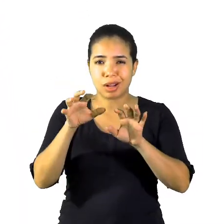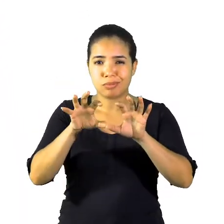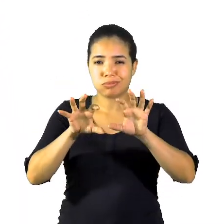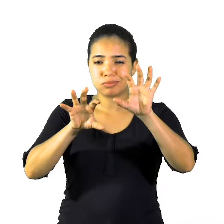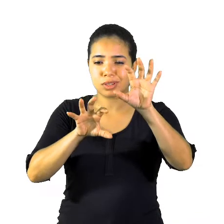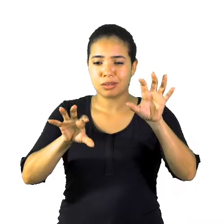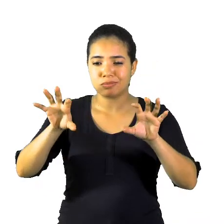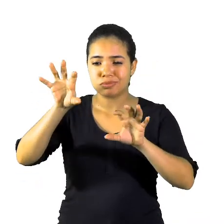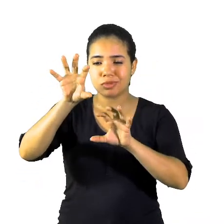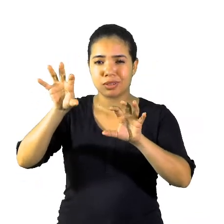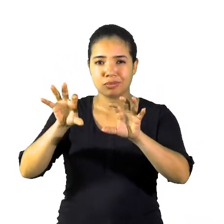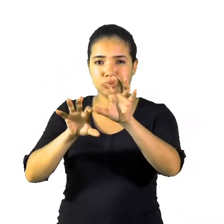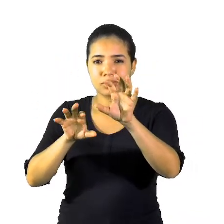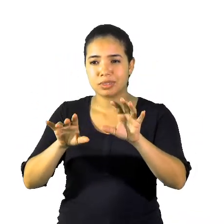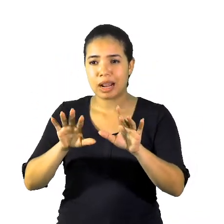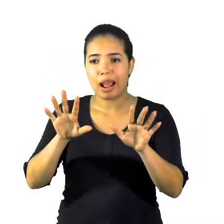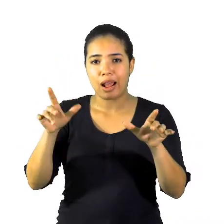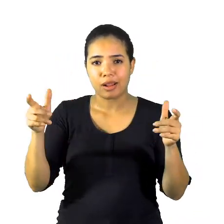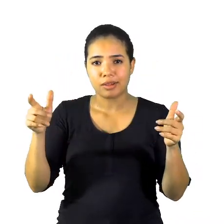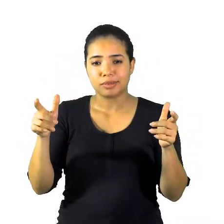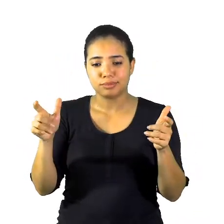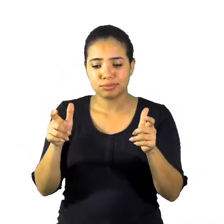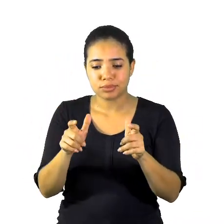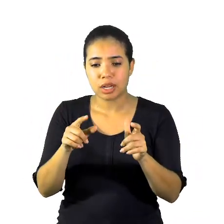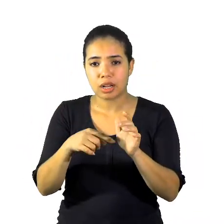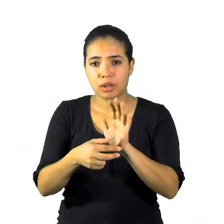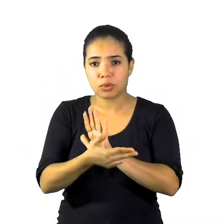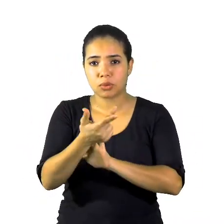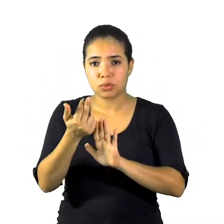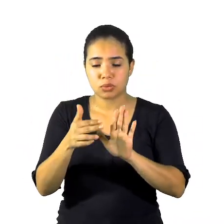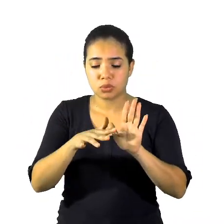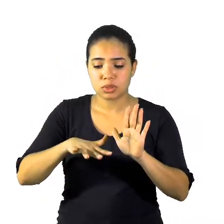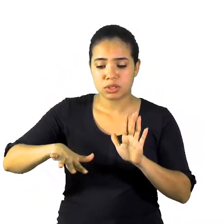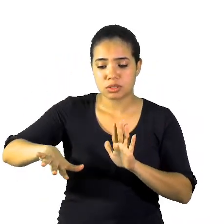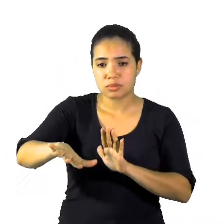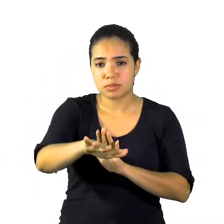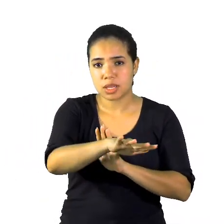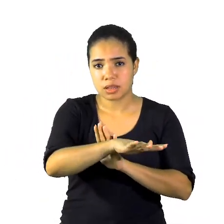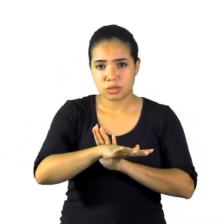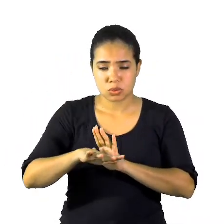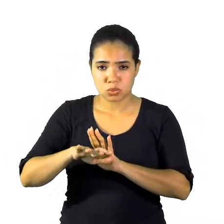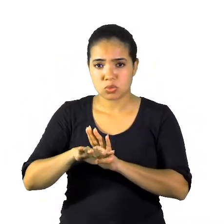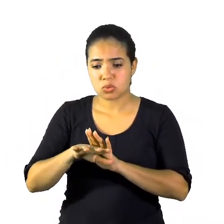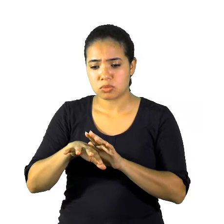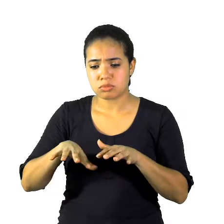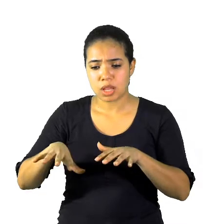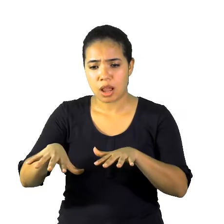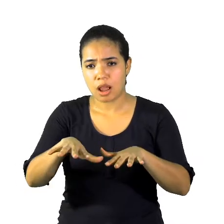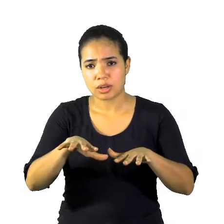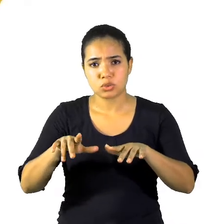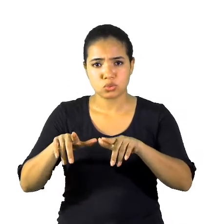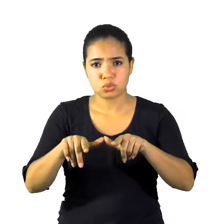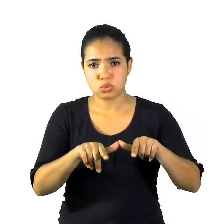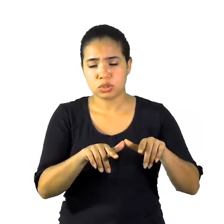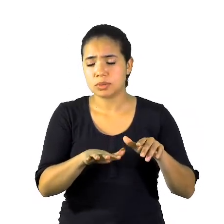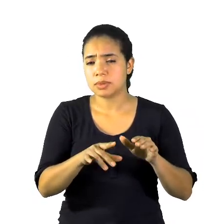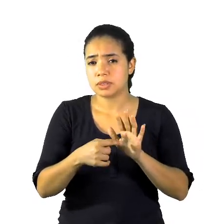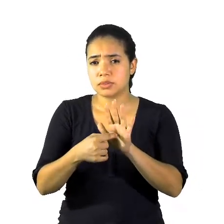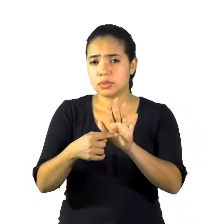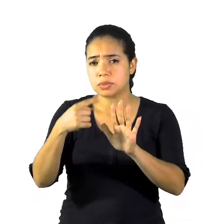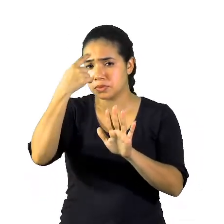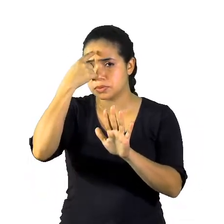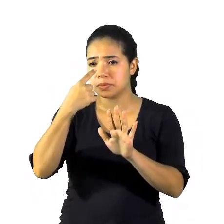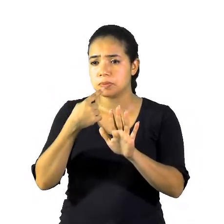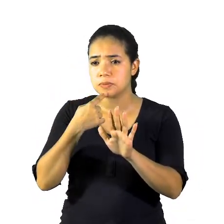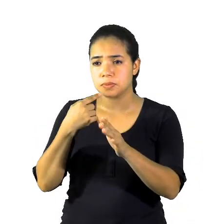uma representação reduzida de uma dada área no espaço geográfico. Mas como assim? Olha só, vamos olhar esse mapa. Esse